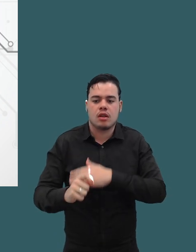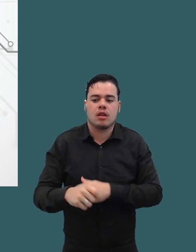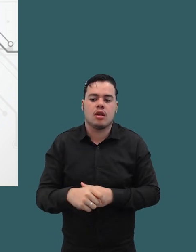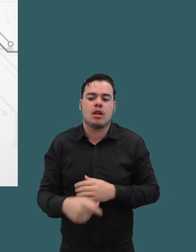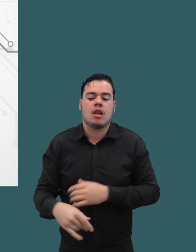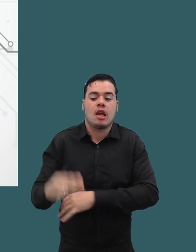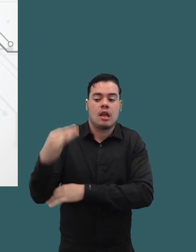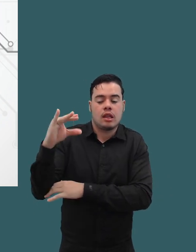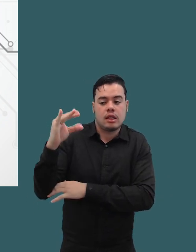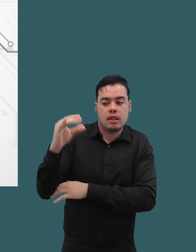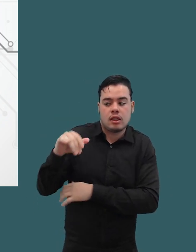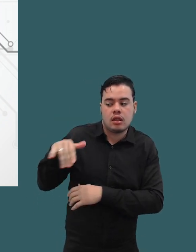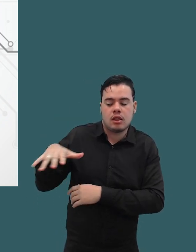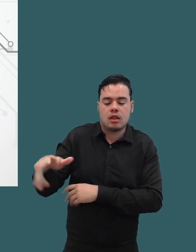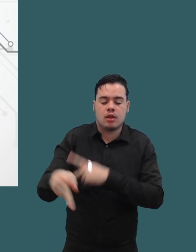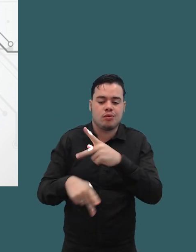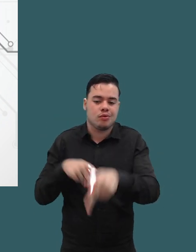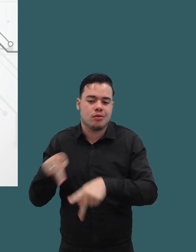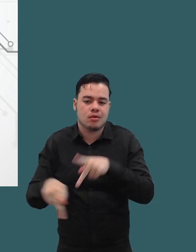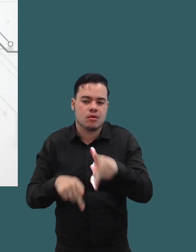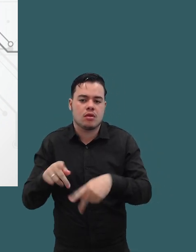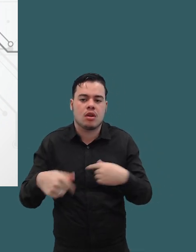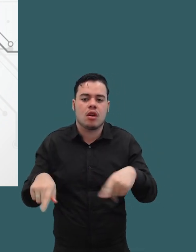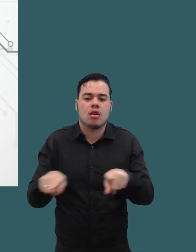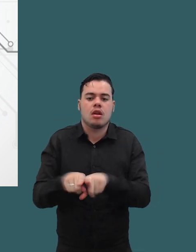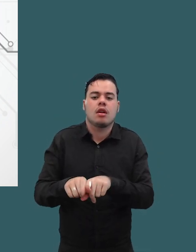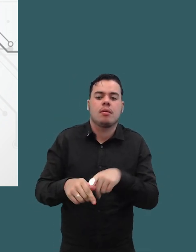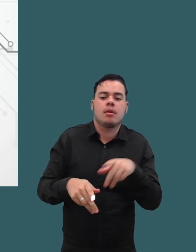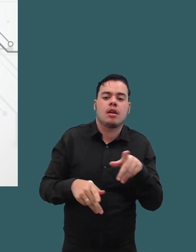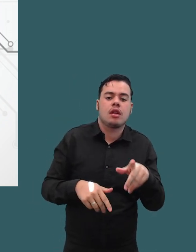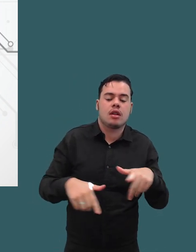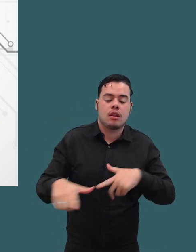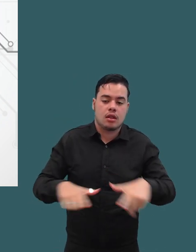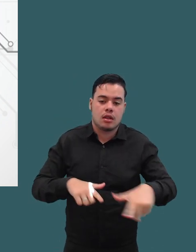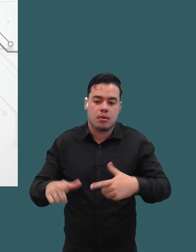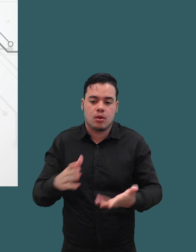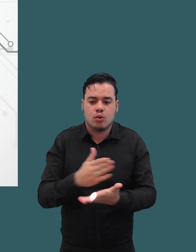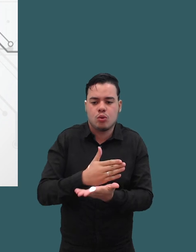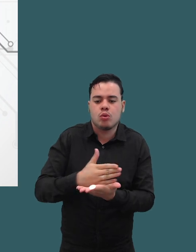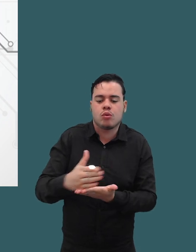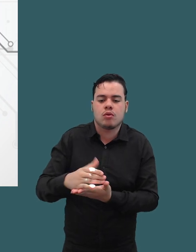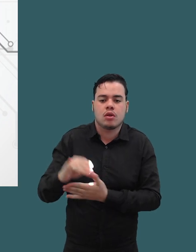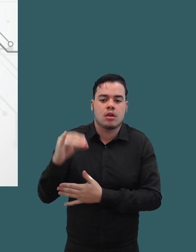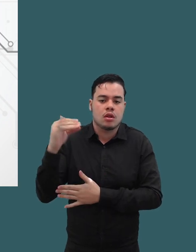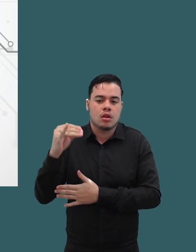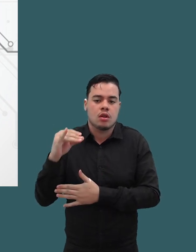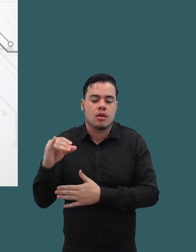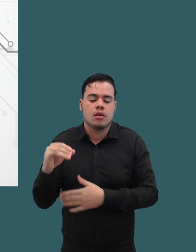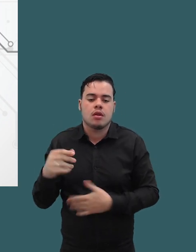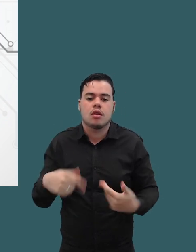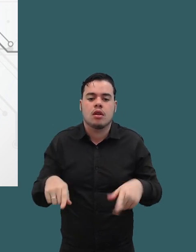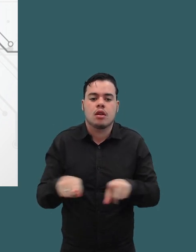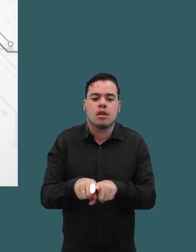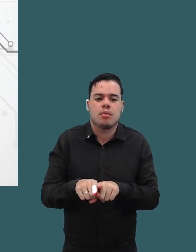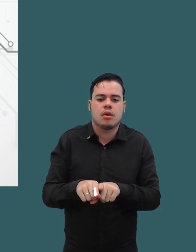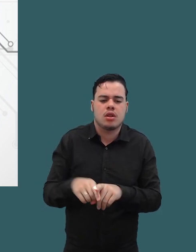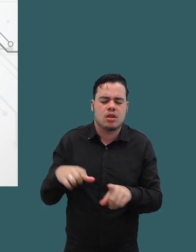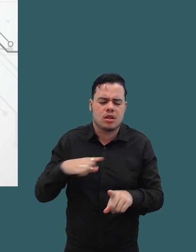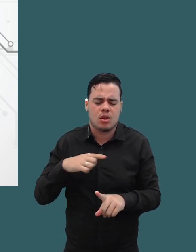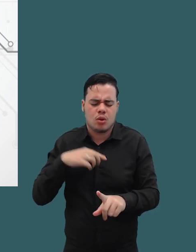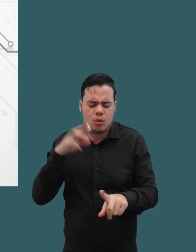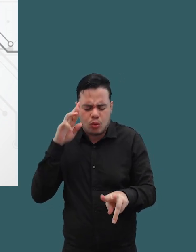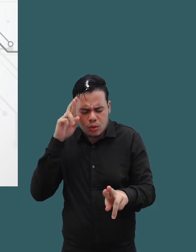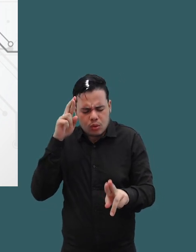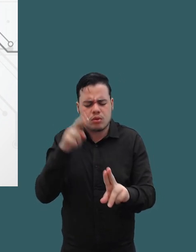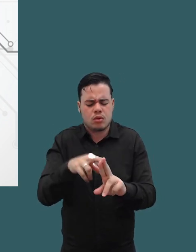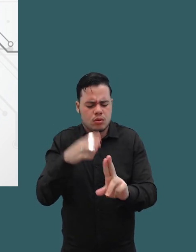digital, trabalhos de iniciação científica. Então, através de reconhecer também